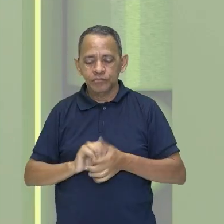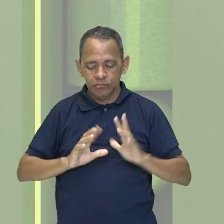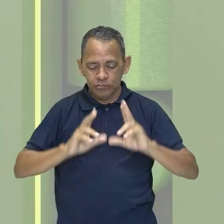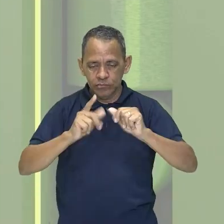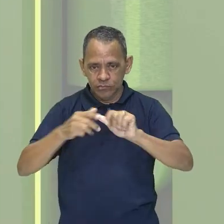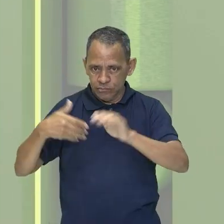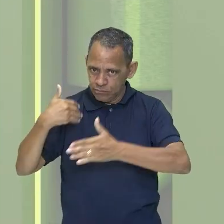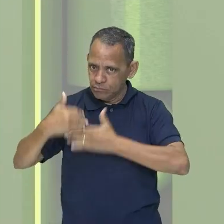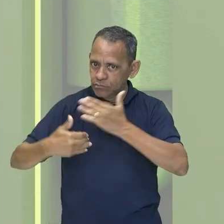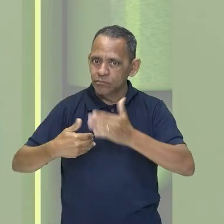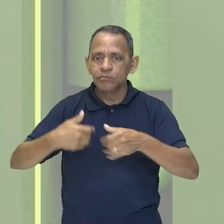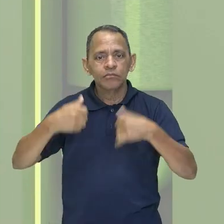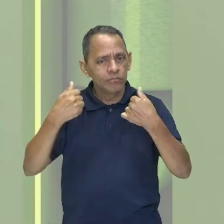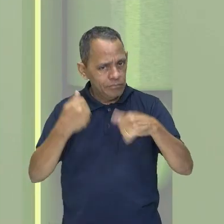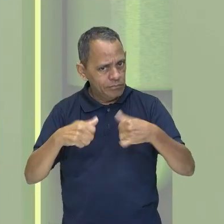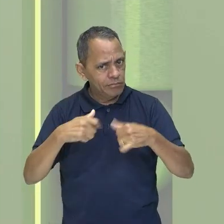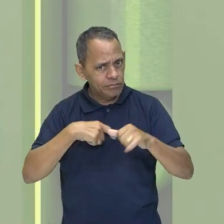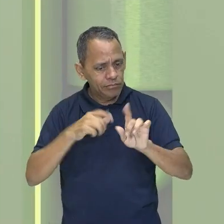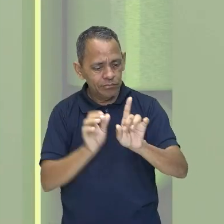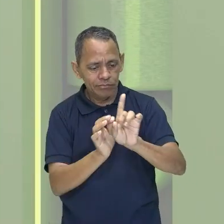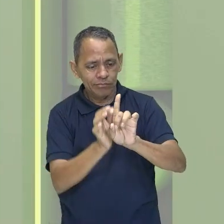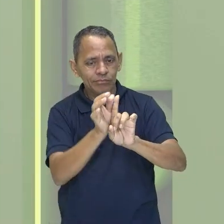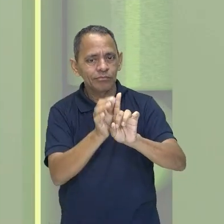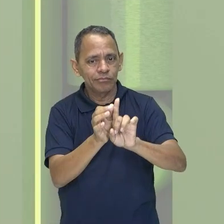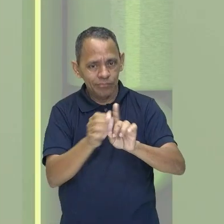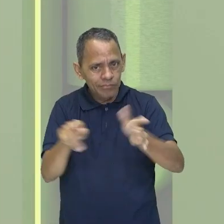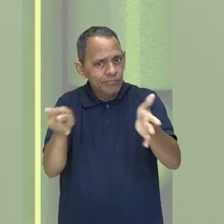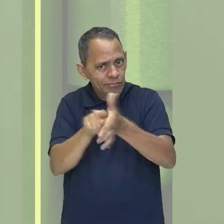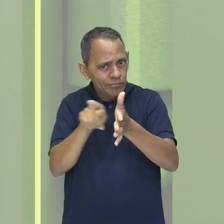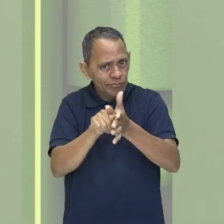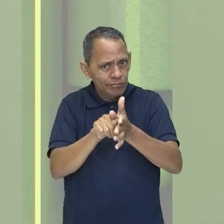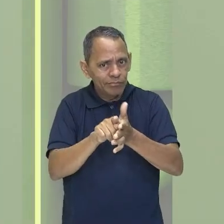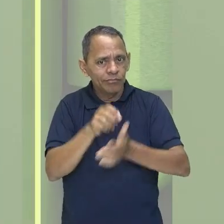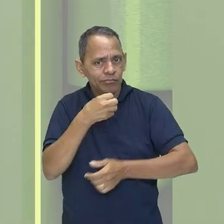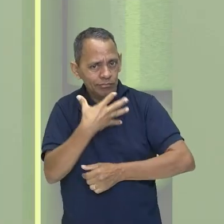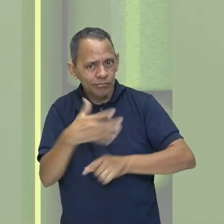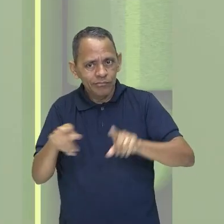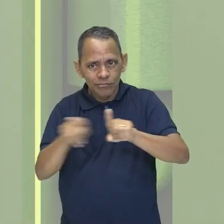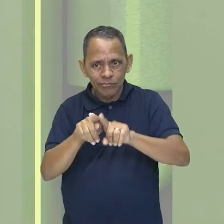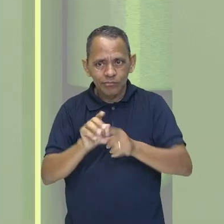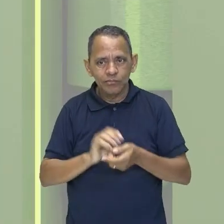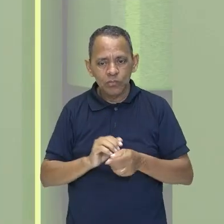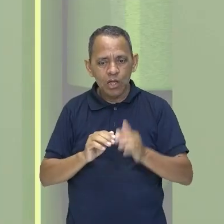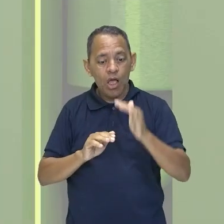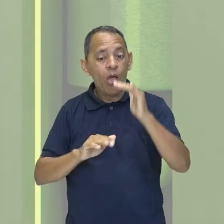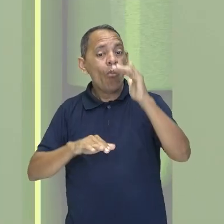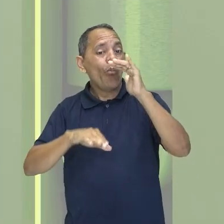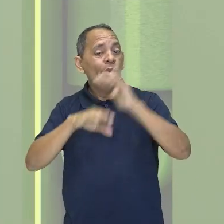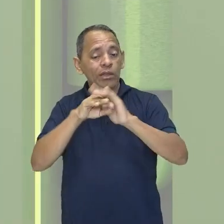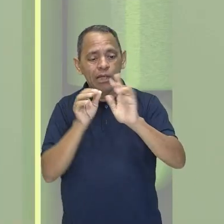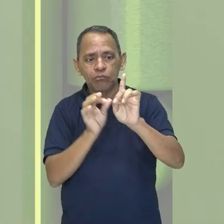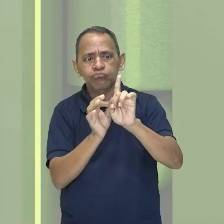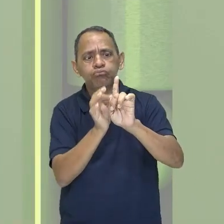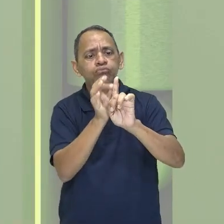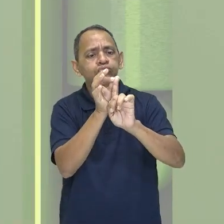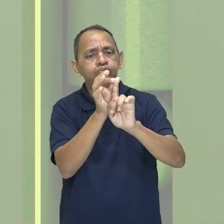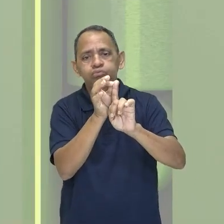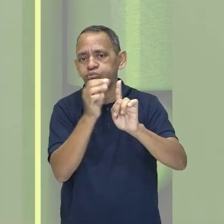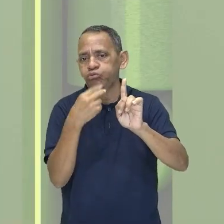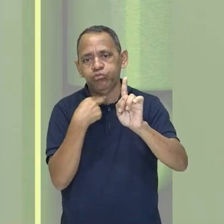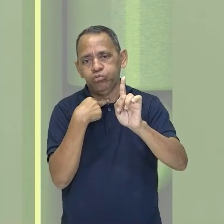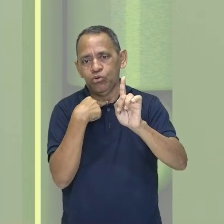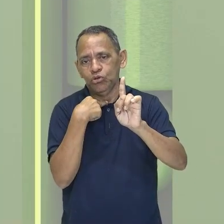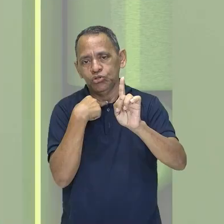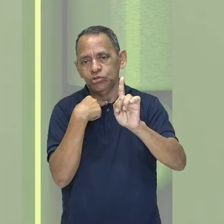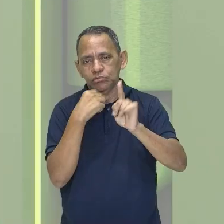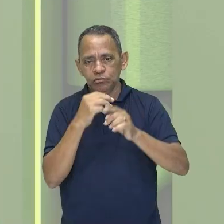uma temperatura específica para ele acontecer. A gente não pode aumentar muito a temperatura, senão aquela proteína, e como